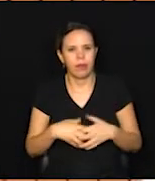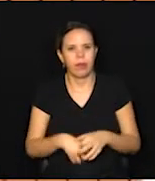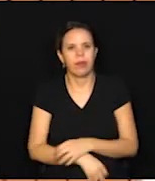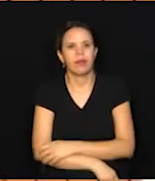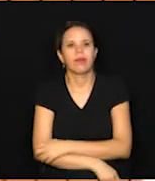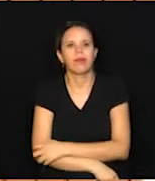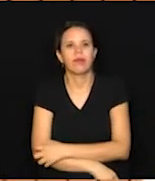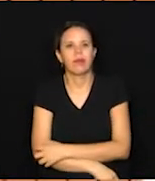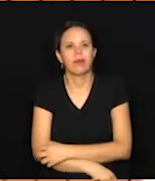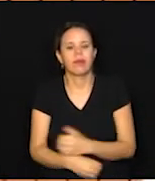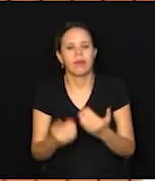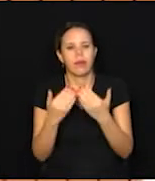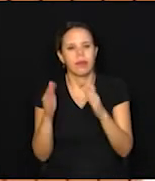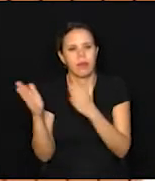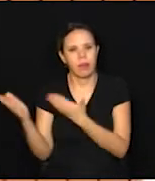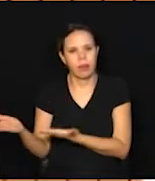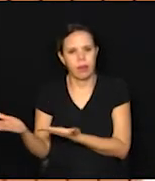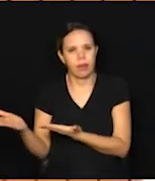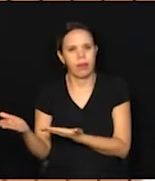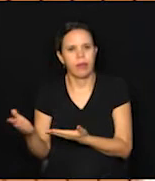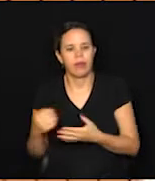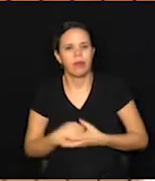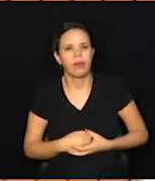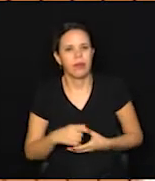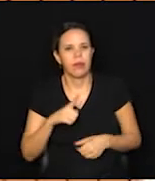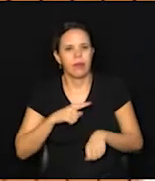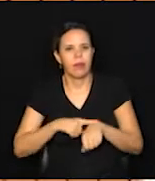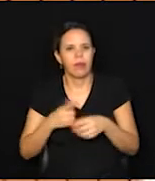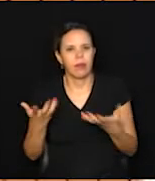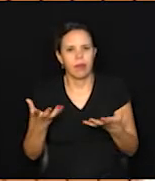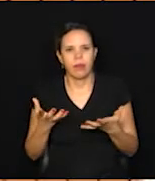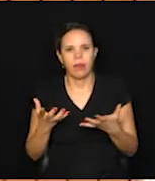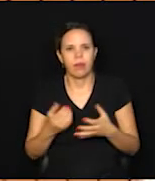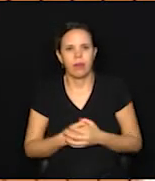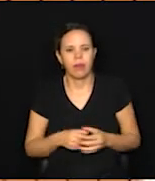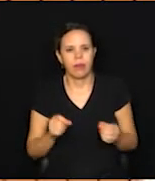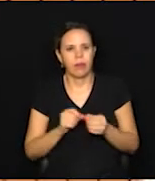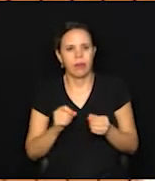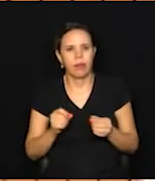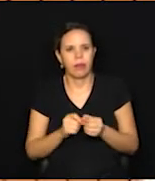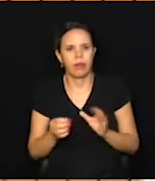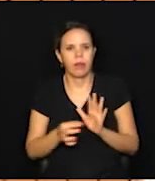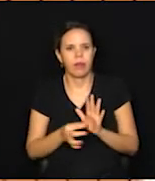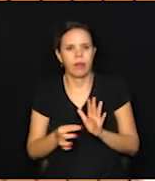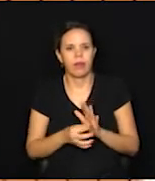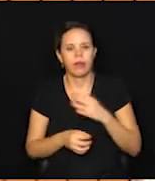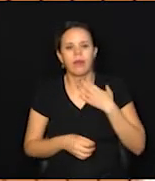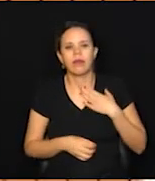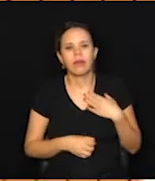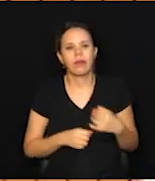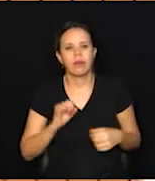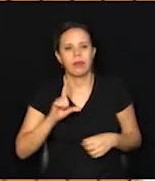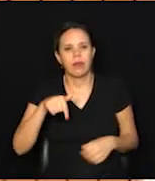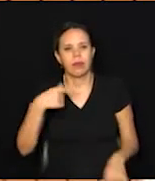né, eu vou abrir a palavra, o Pedro tem aí o tempo que quiser também para fazer as suas colocações, em seguida eu já abro aos vereadores